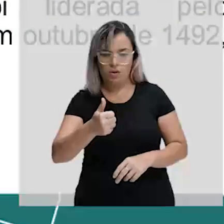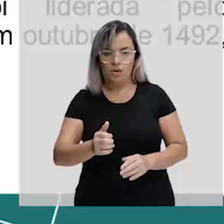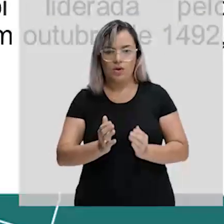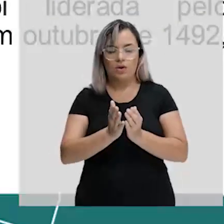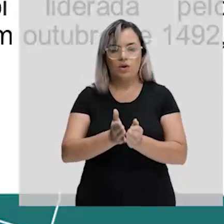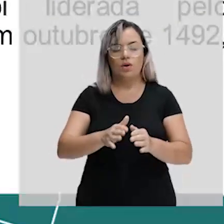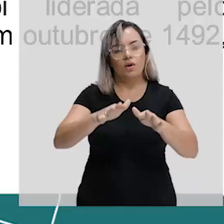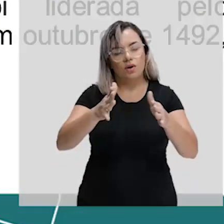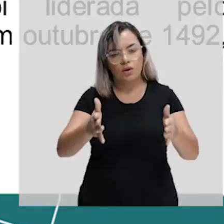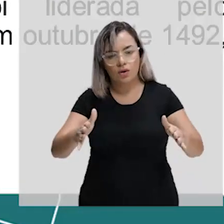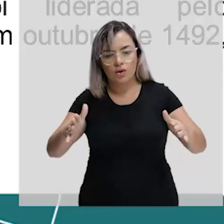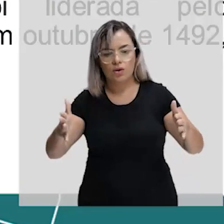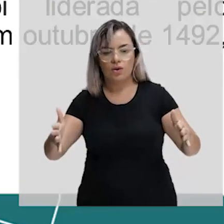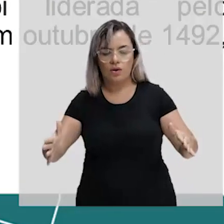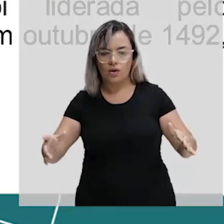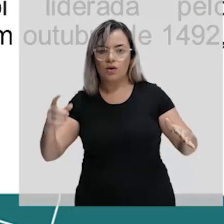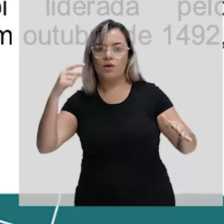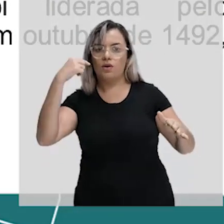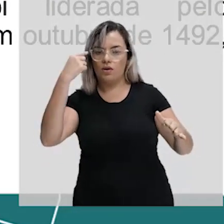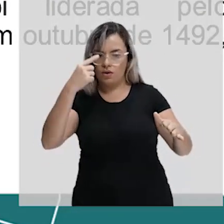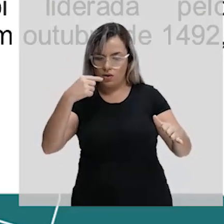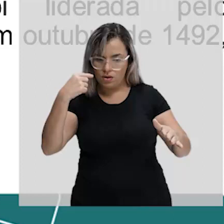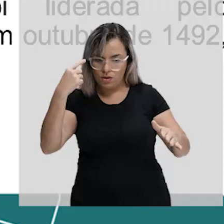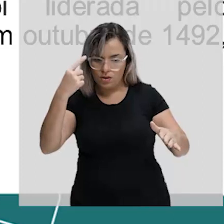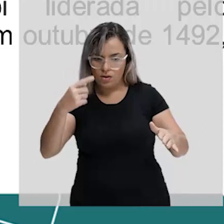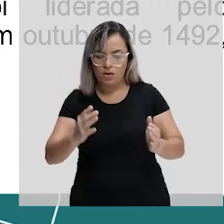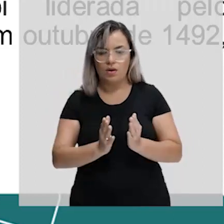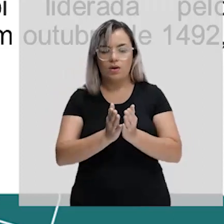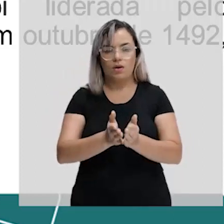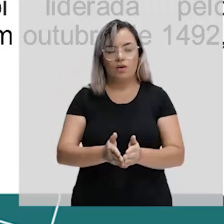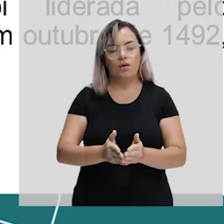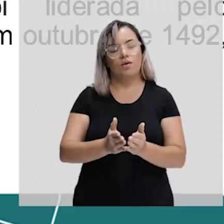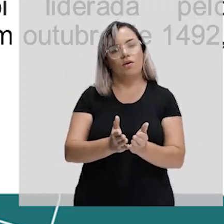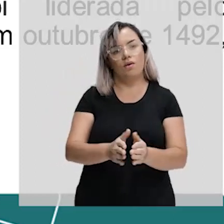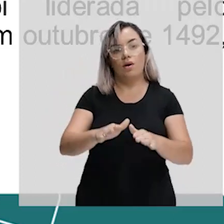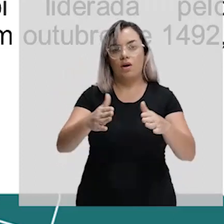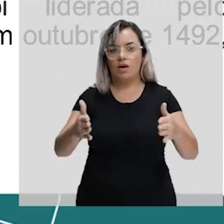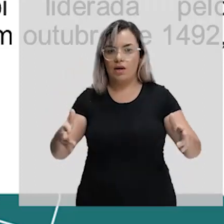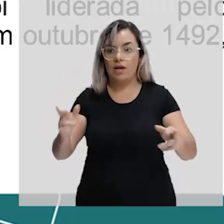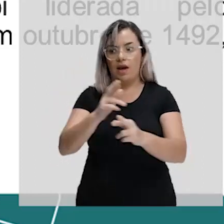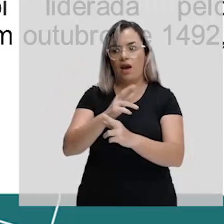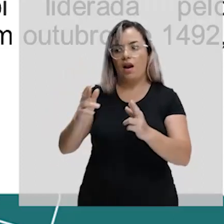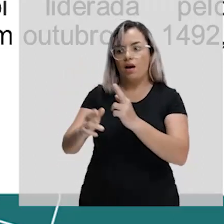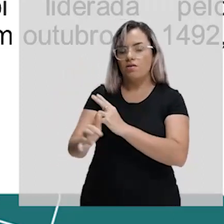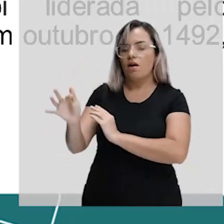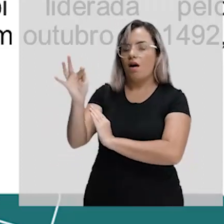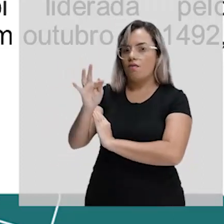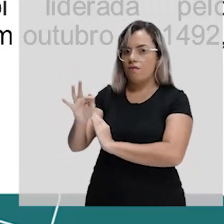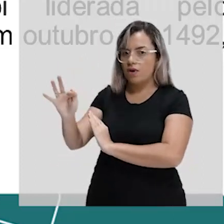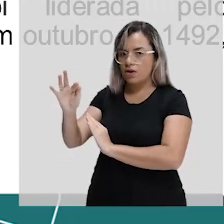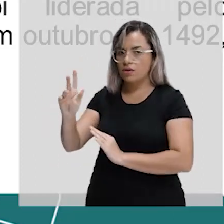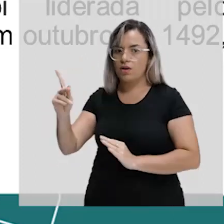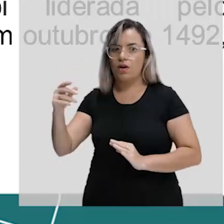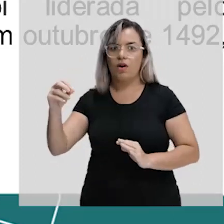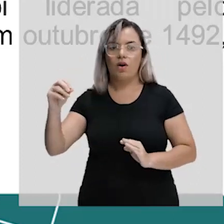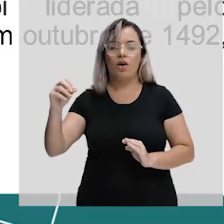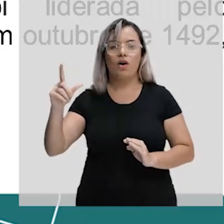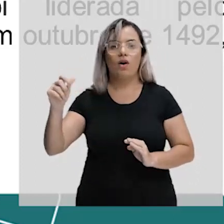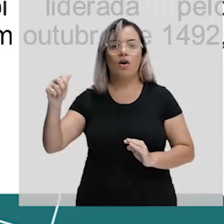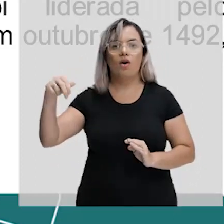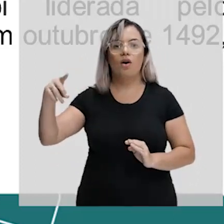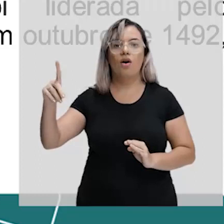foi pioneira no movimento da expansão ultramarina em relação à França, à Holanda, à